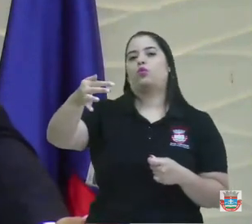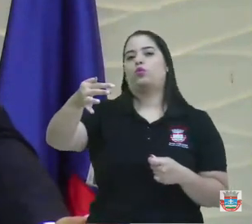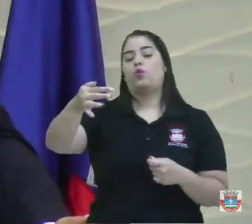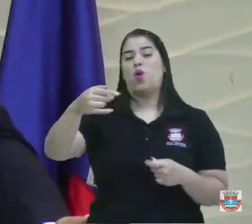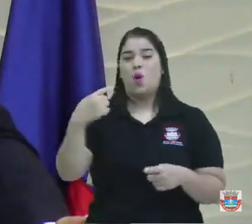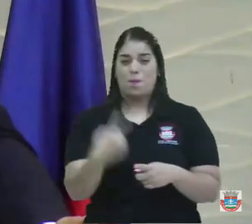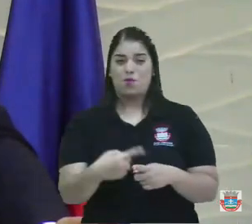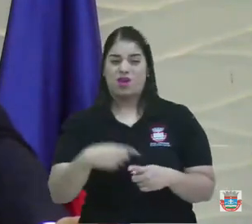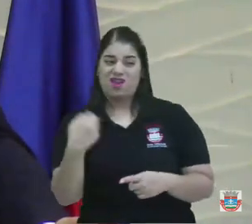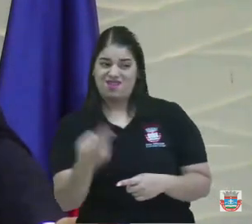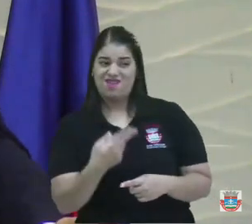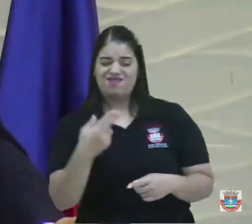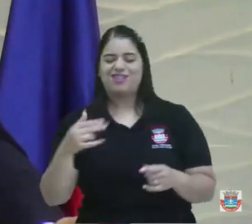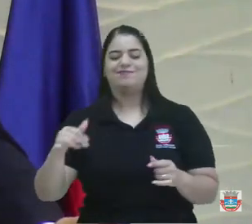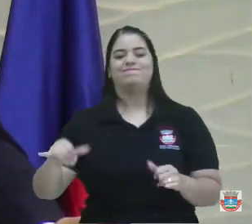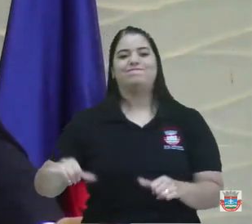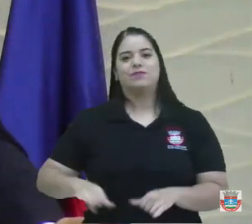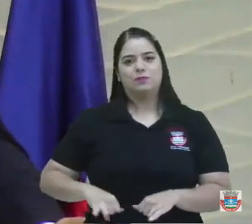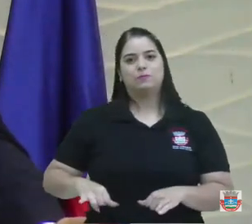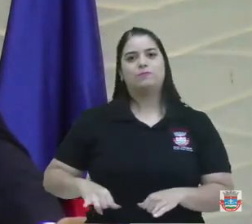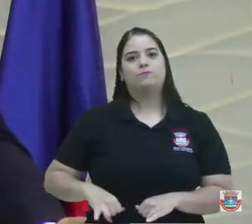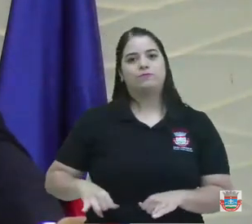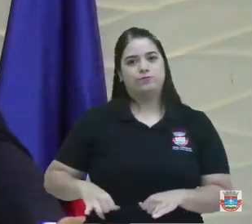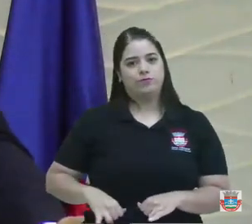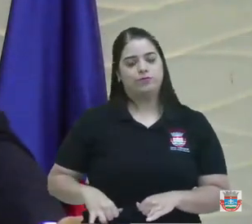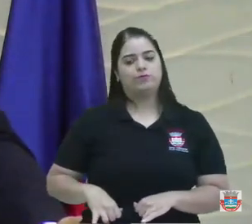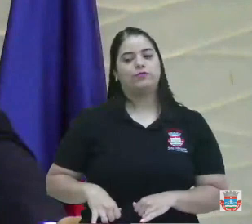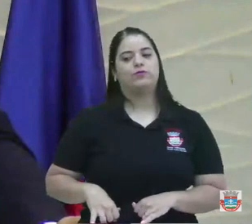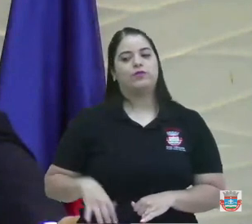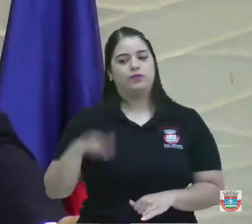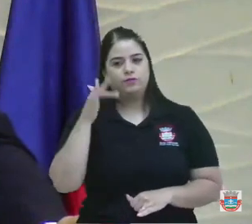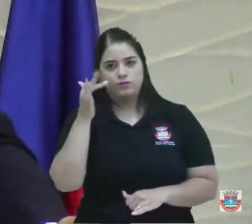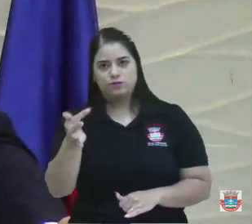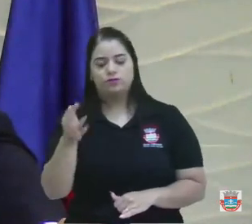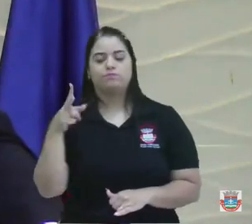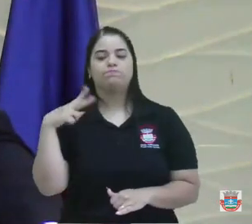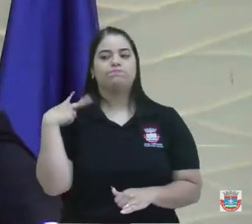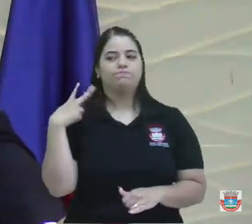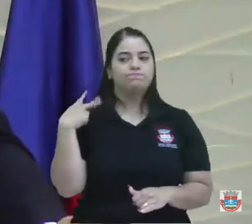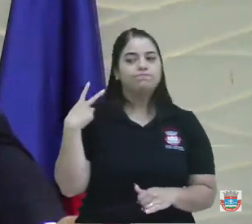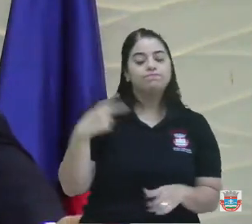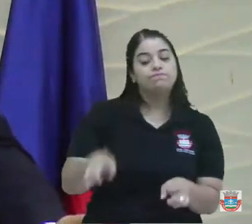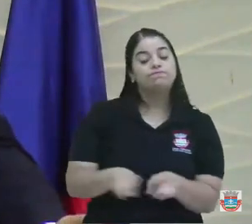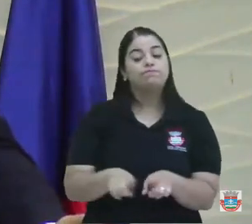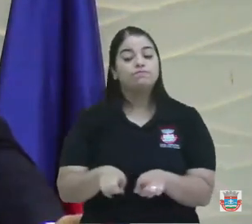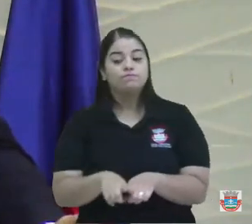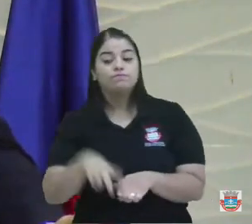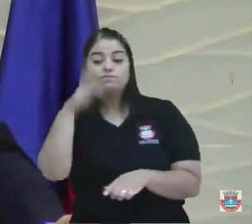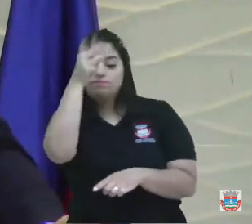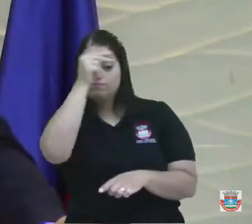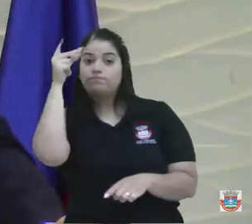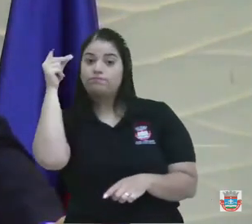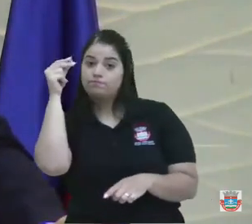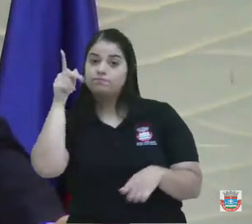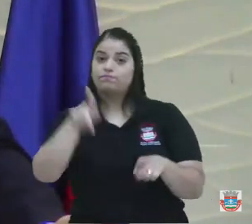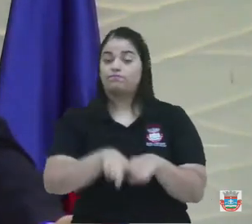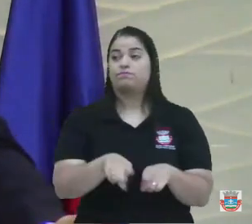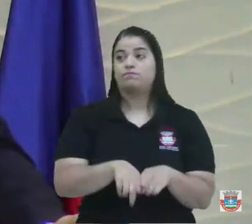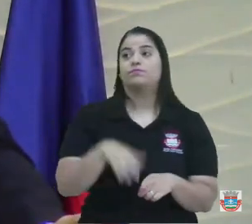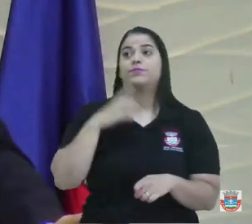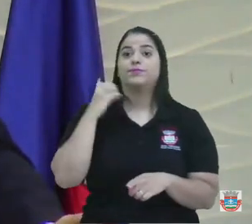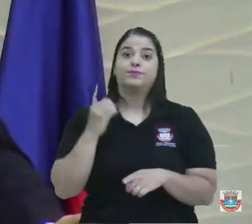isso somos nós que estamos aqui nos municípios. São os vereadores, é o prefeito, são os deputados que não vão